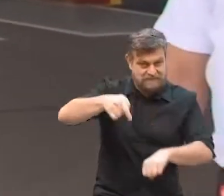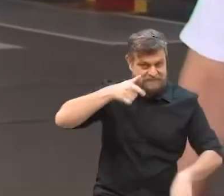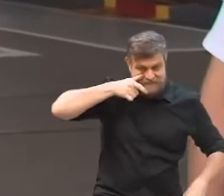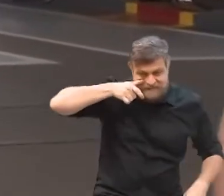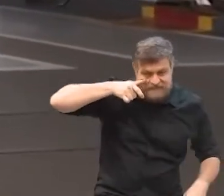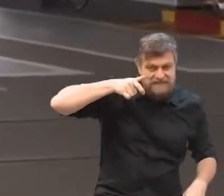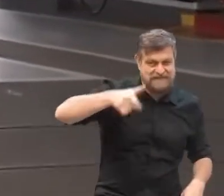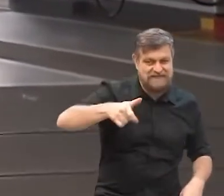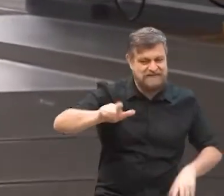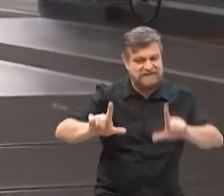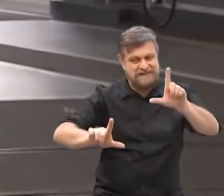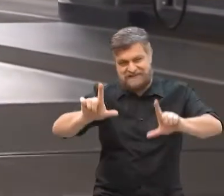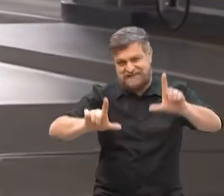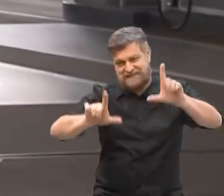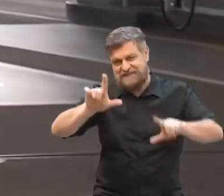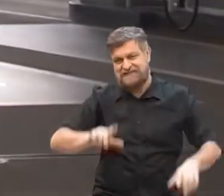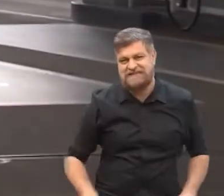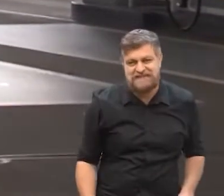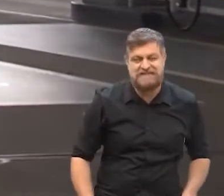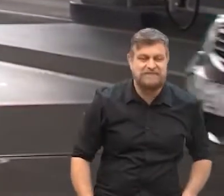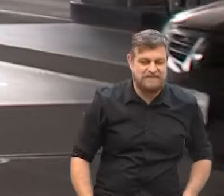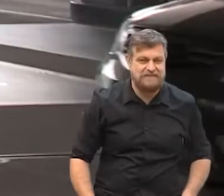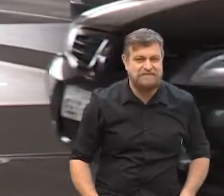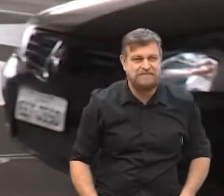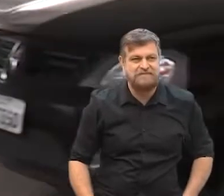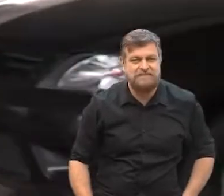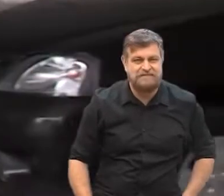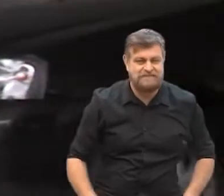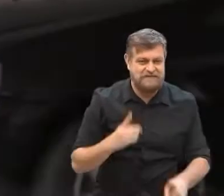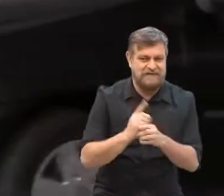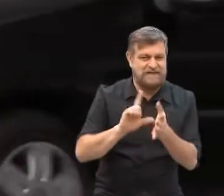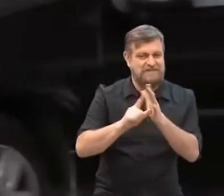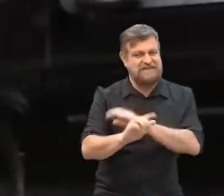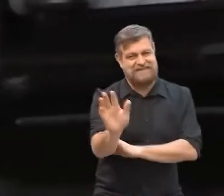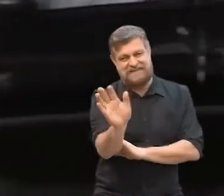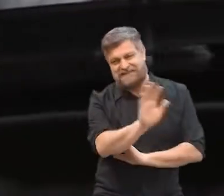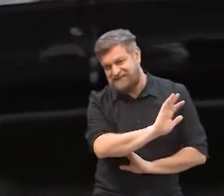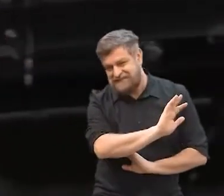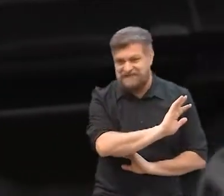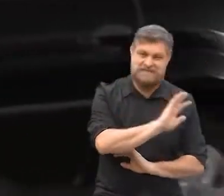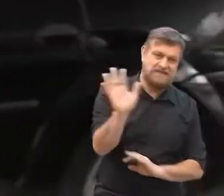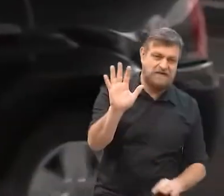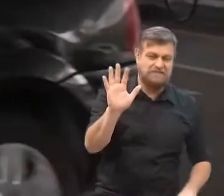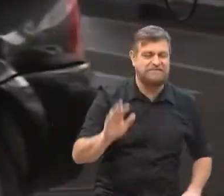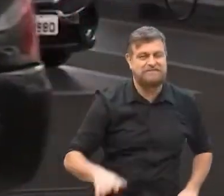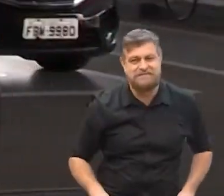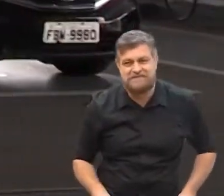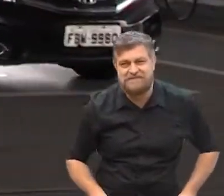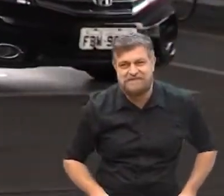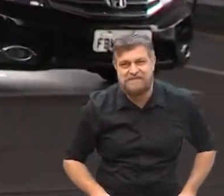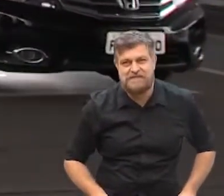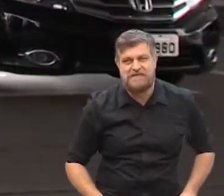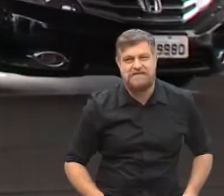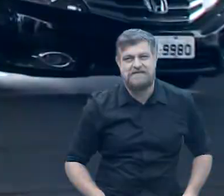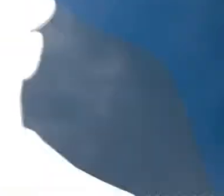mais uma edição do quadro Se Liga na Profissão. Então, até uma próxima oportunidade. Valeu, tchau!